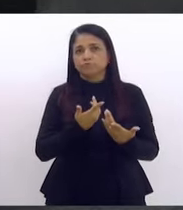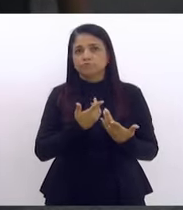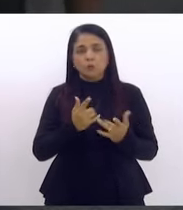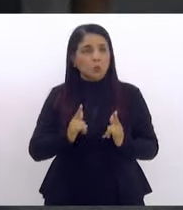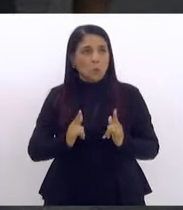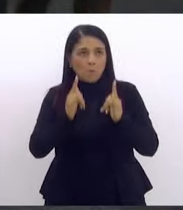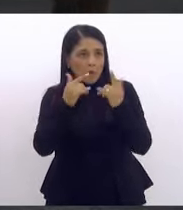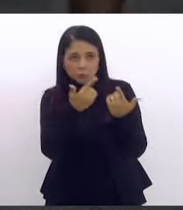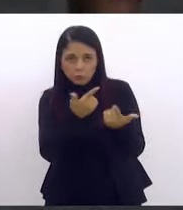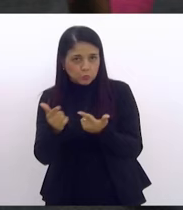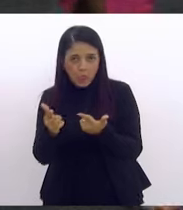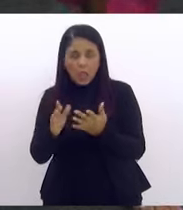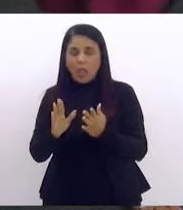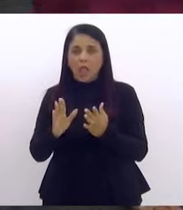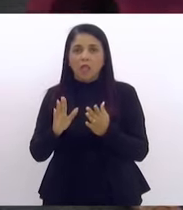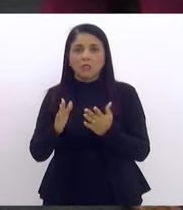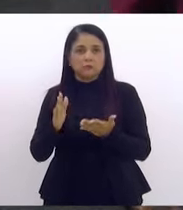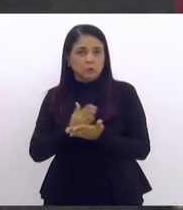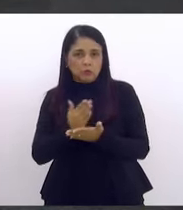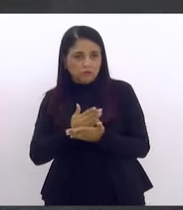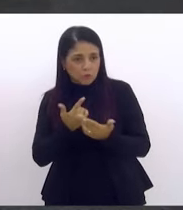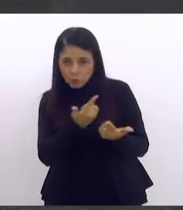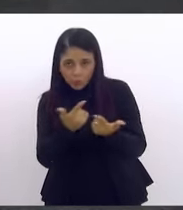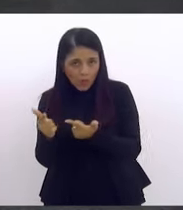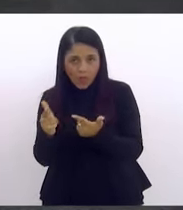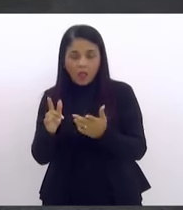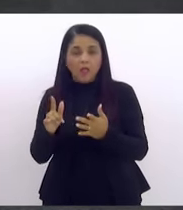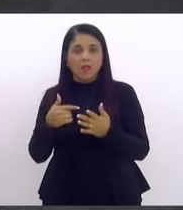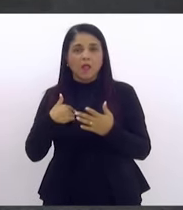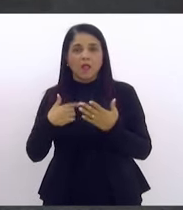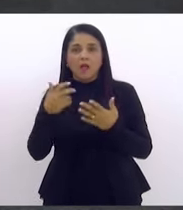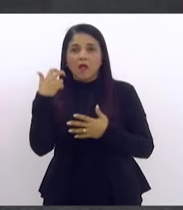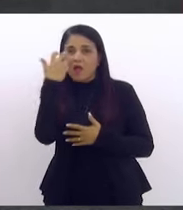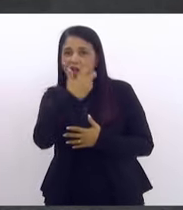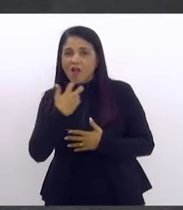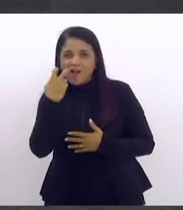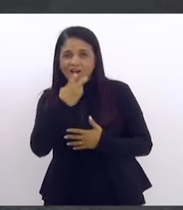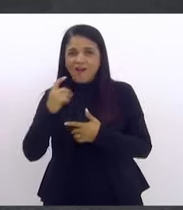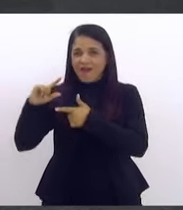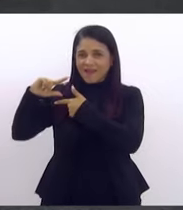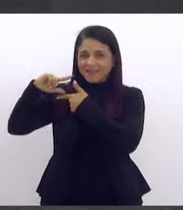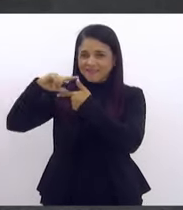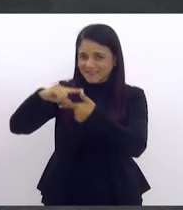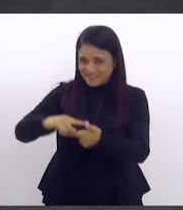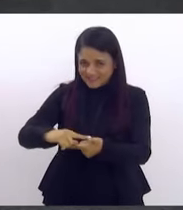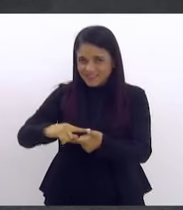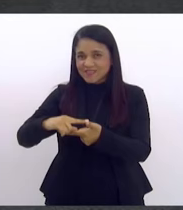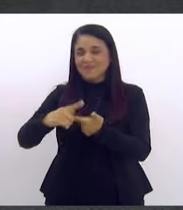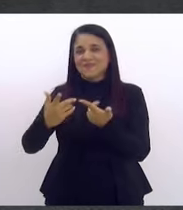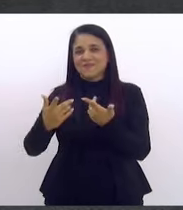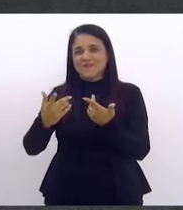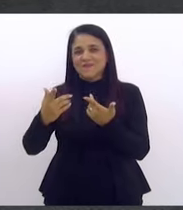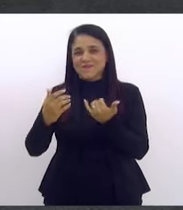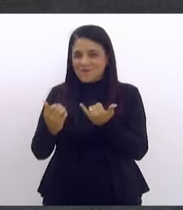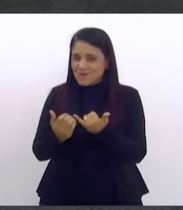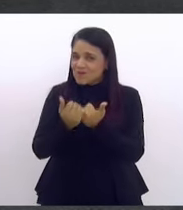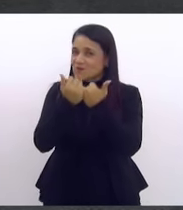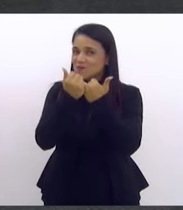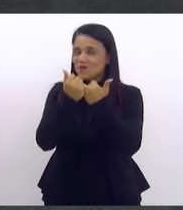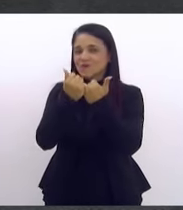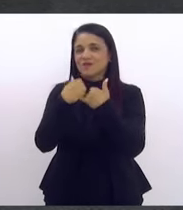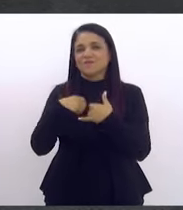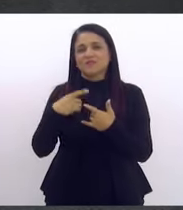num livro, e que são a memória oral, a tradição. A deputada Dani mencionou